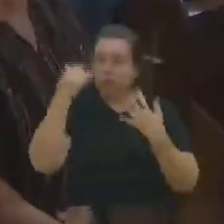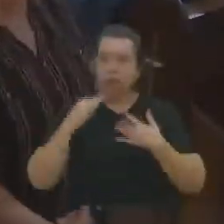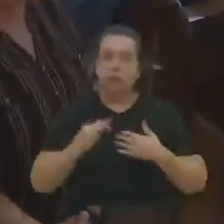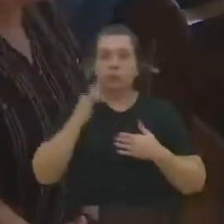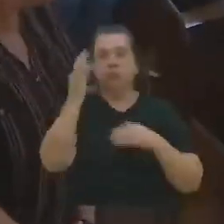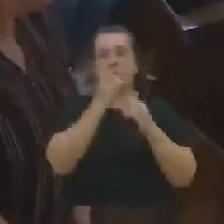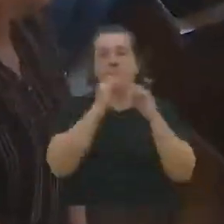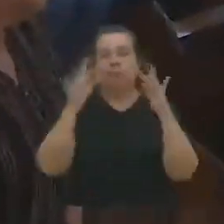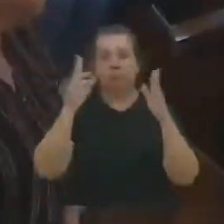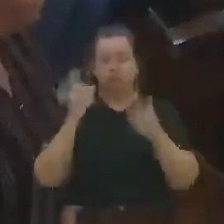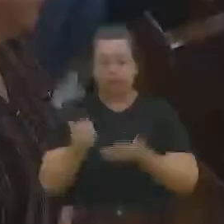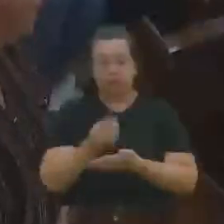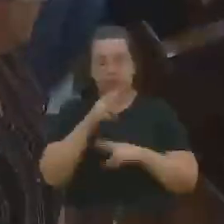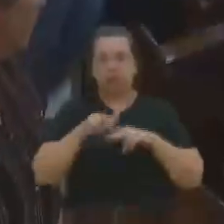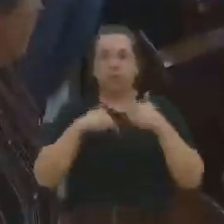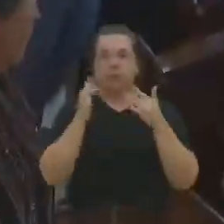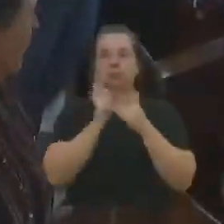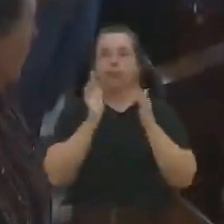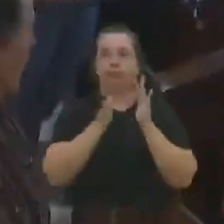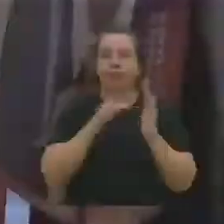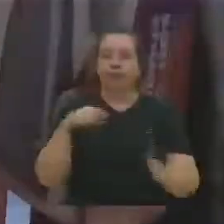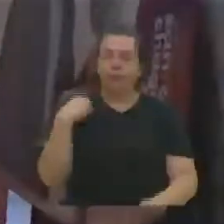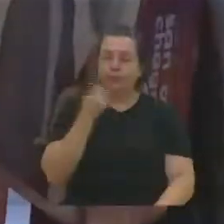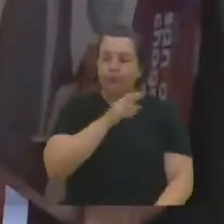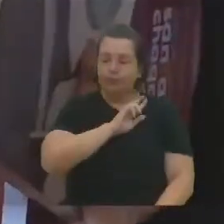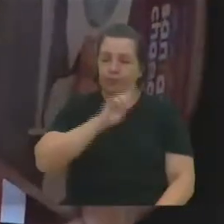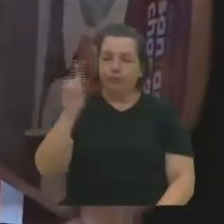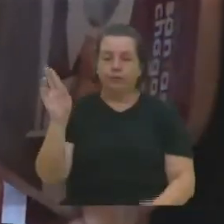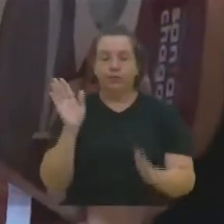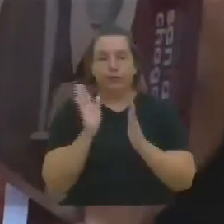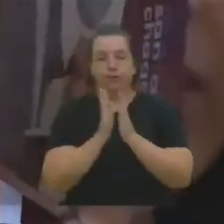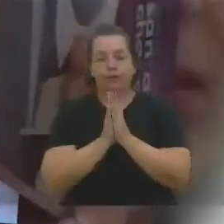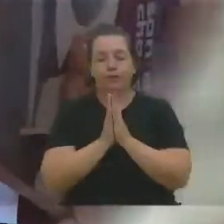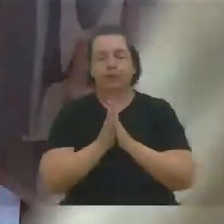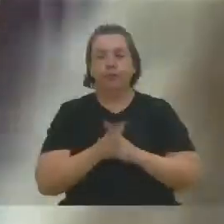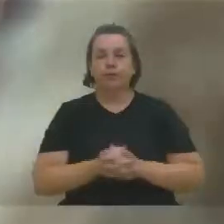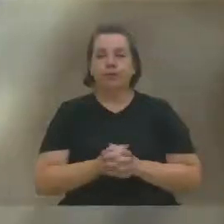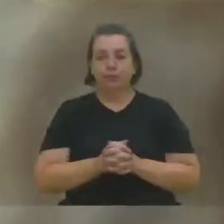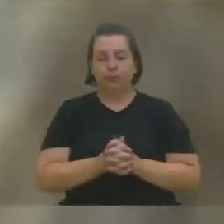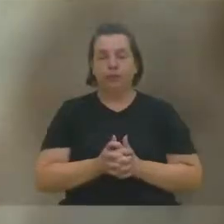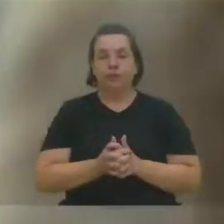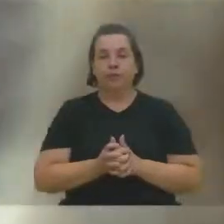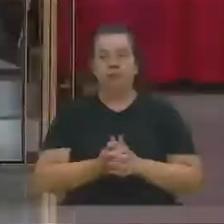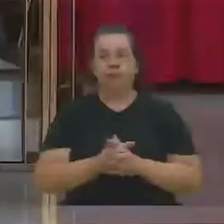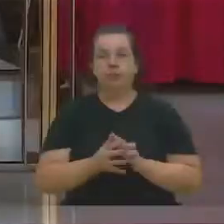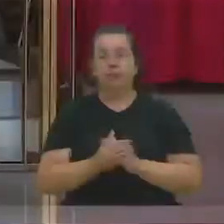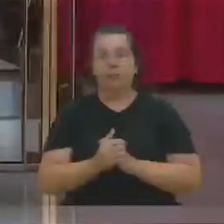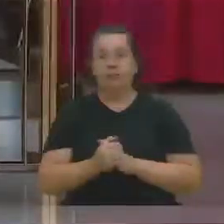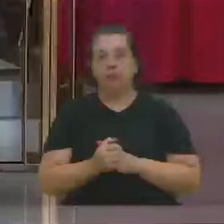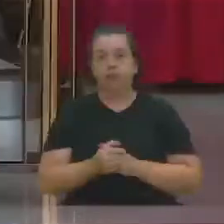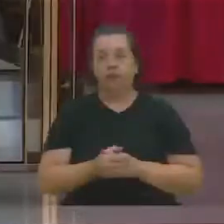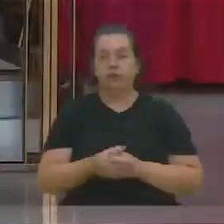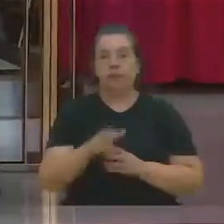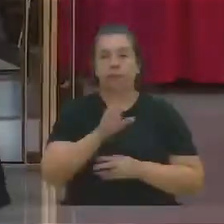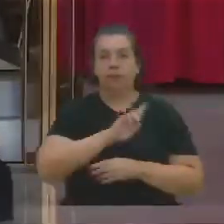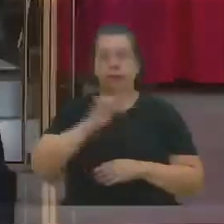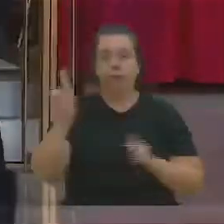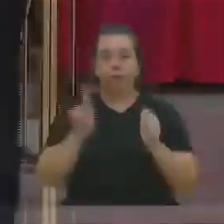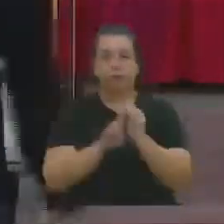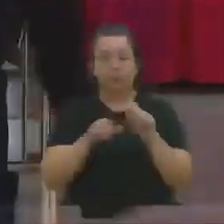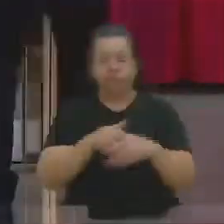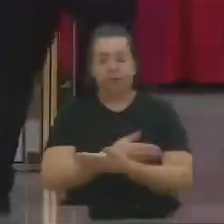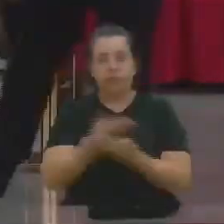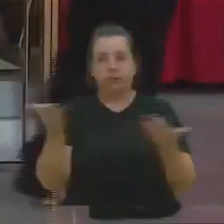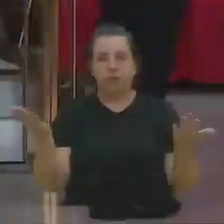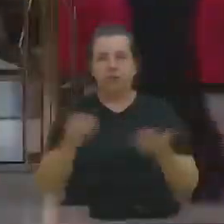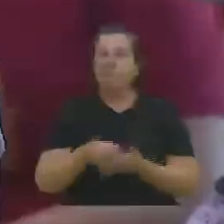vossa graça e no futuro a glória eterna. Por Cristo nosso Senhor. Amém. Senhor